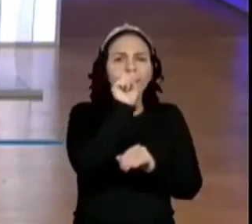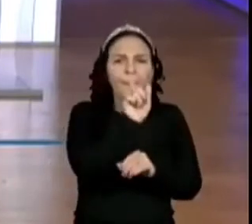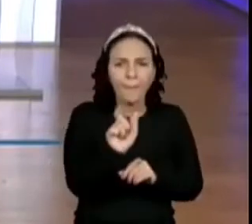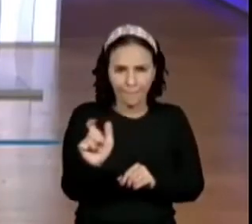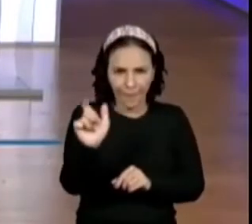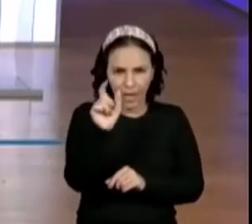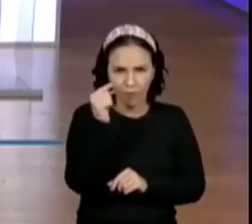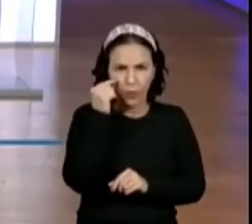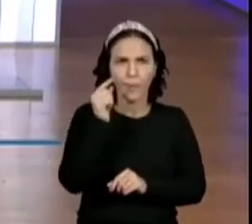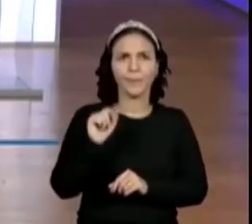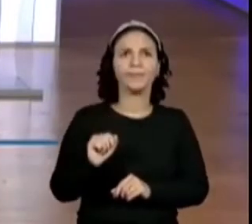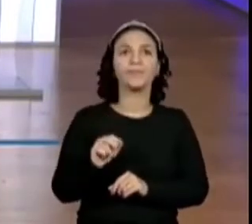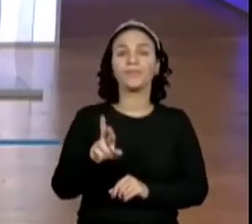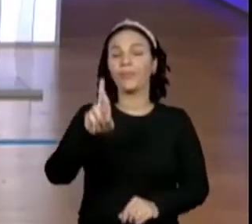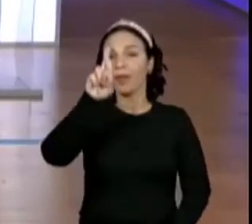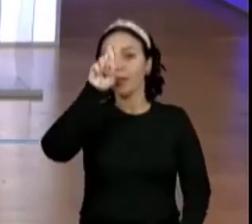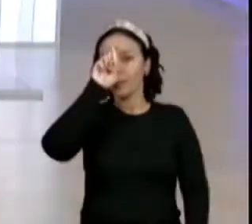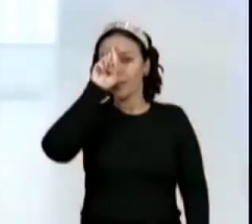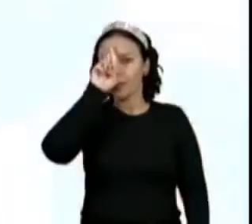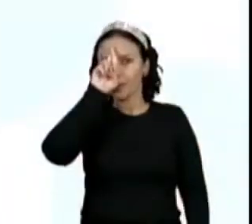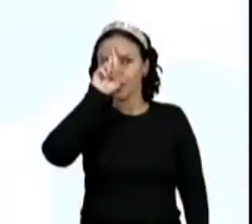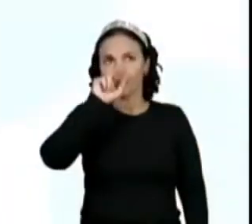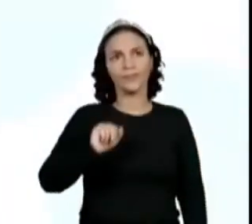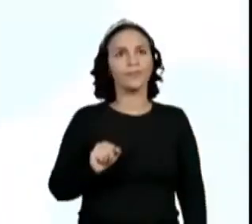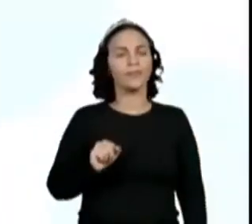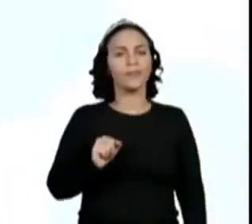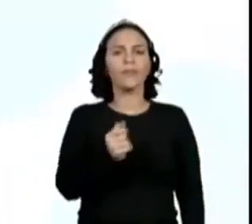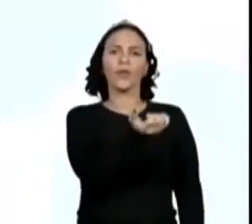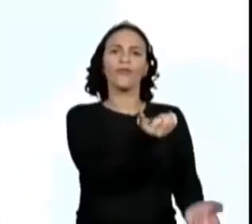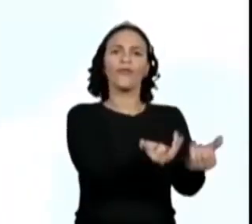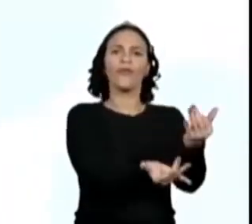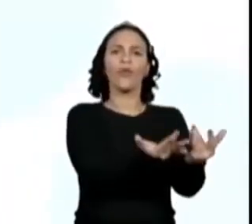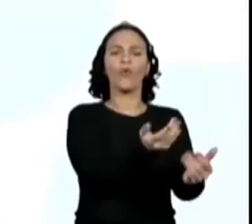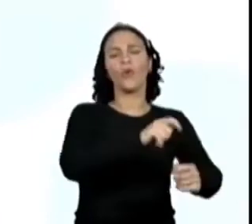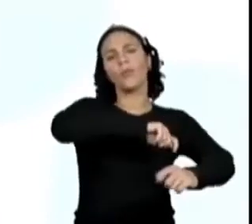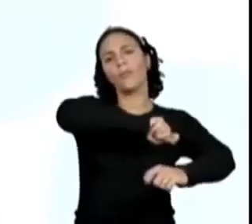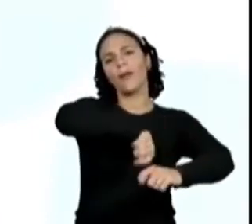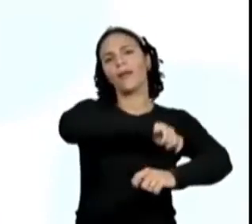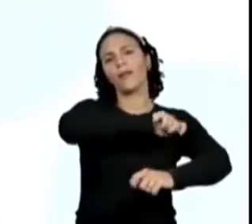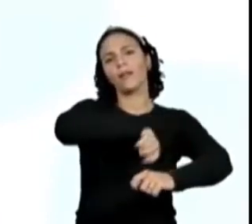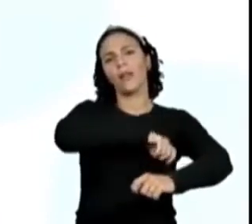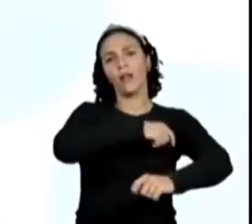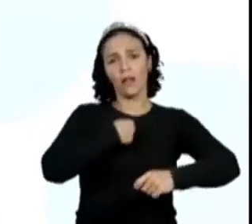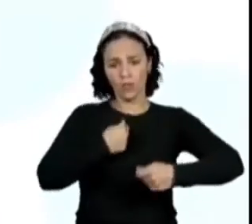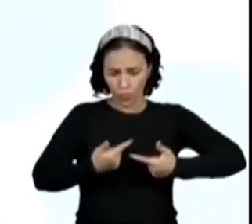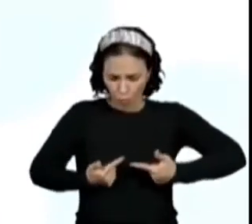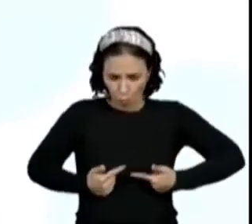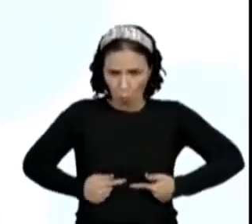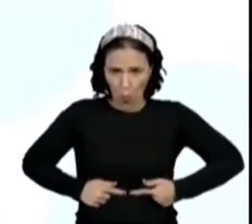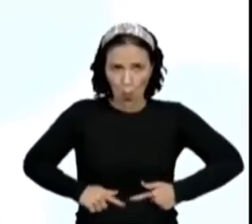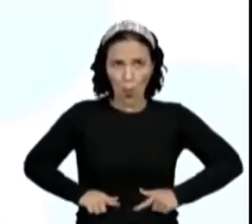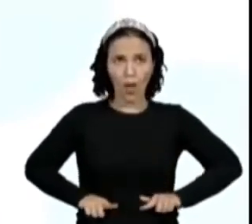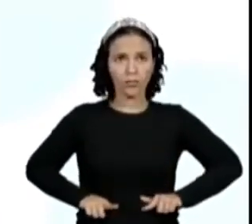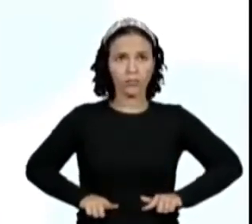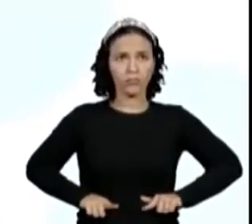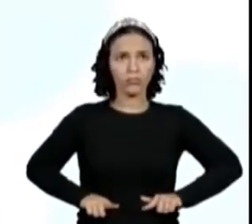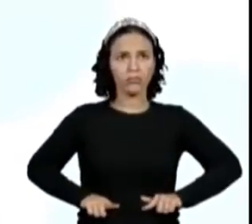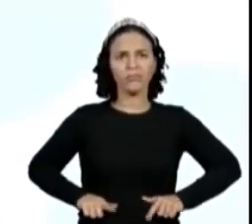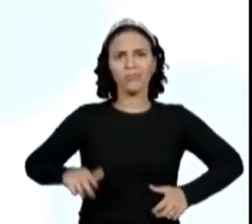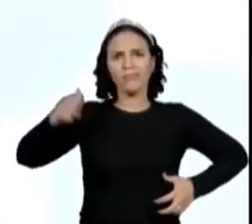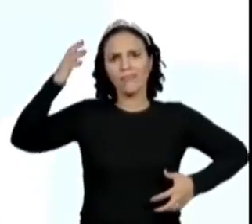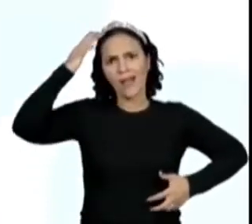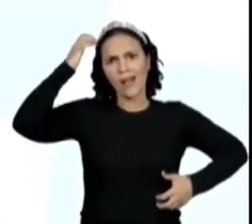com o texto. Ó. Meio-dia, panela no fogo, barriga vazia, macaco